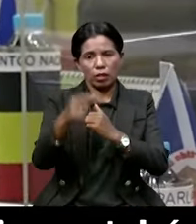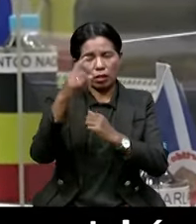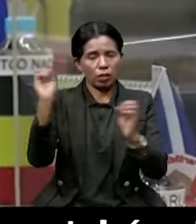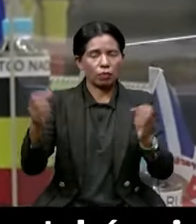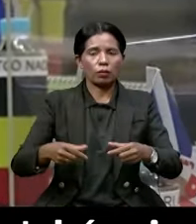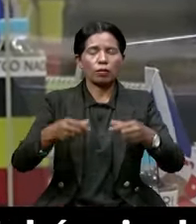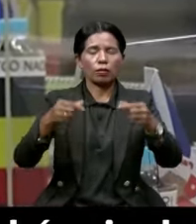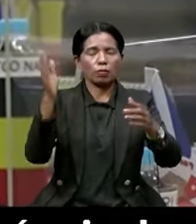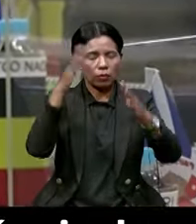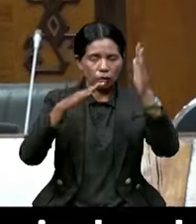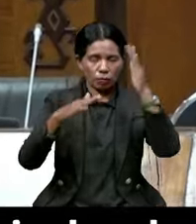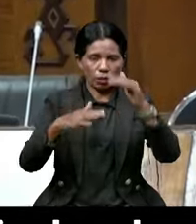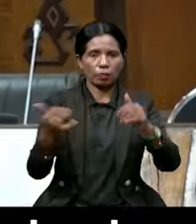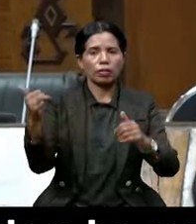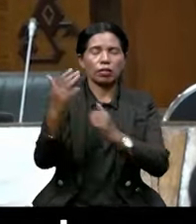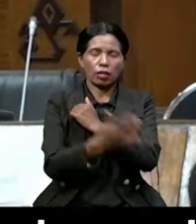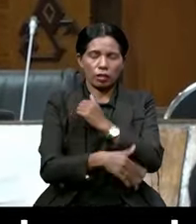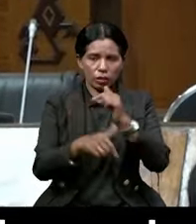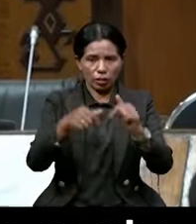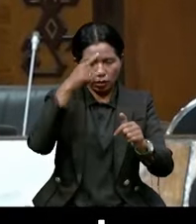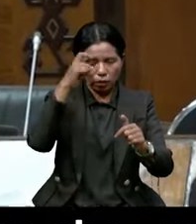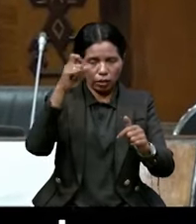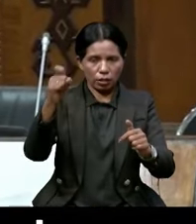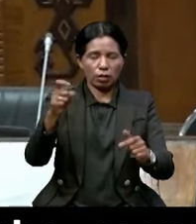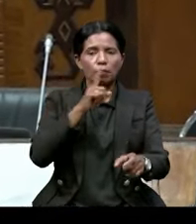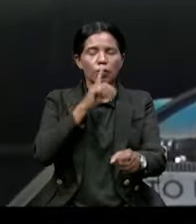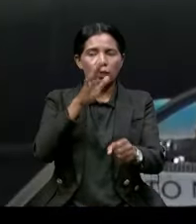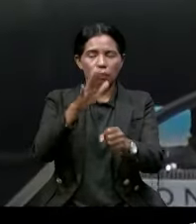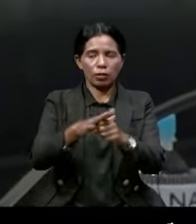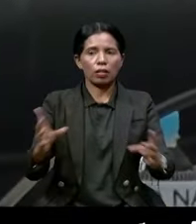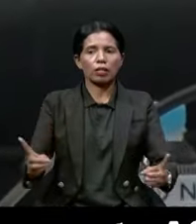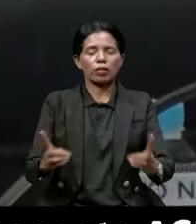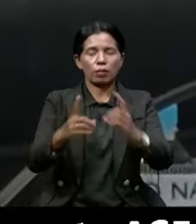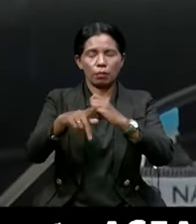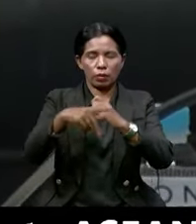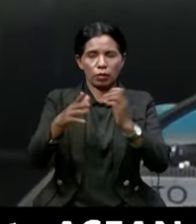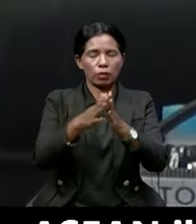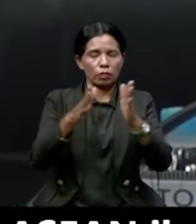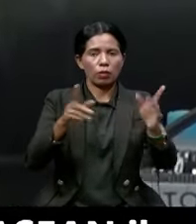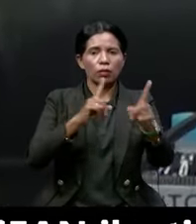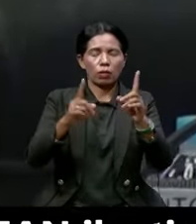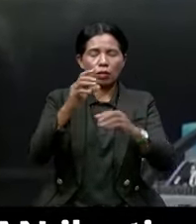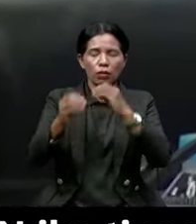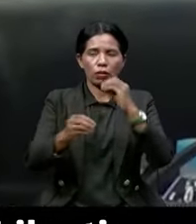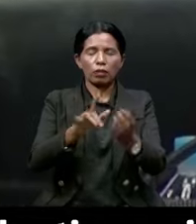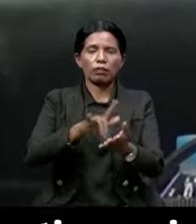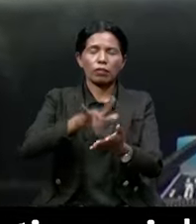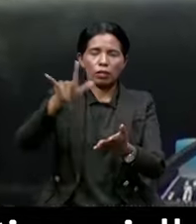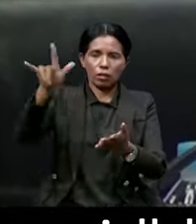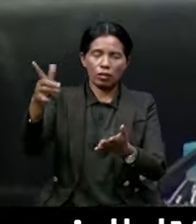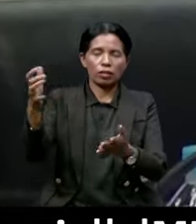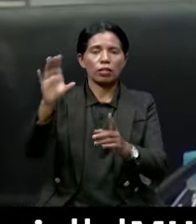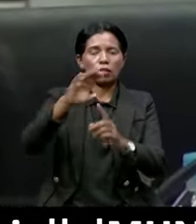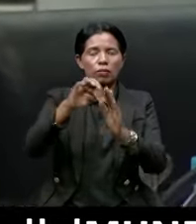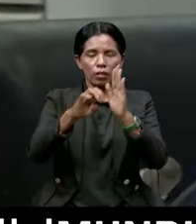prioridade para problemas se irrelaram. Também né, Horta promete se a ser humano com a bancada oposição na explica quando a viagem durante esse